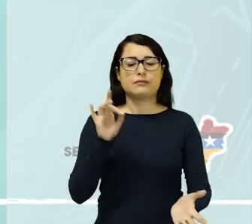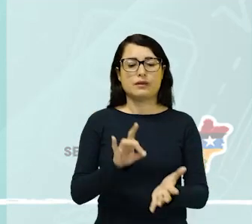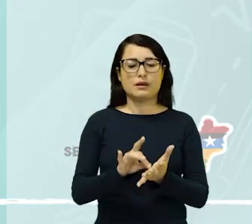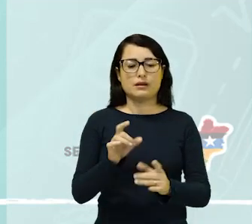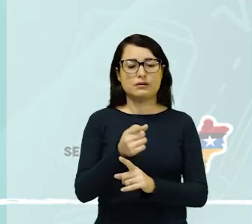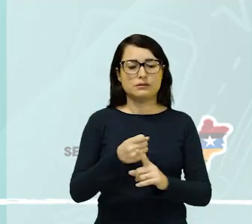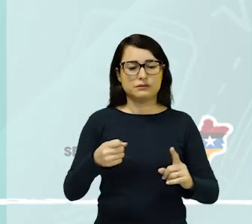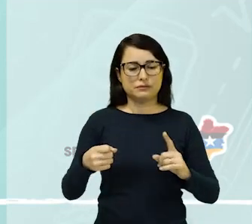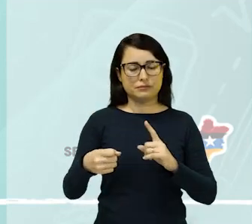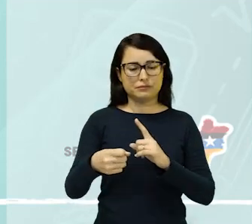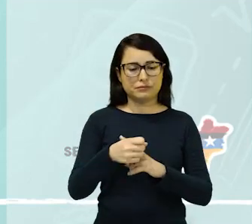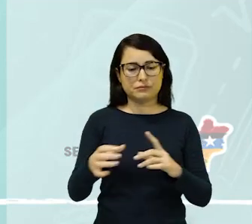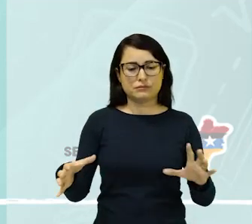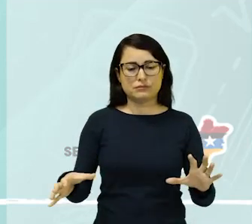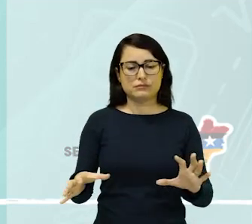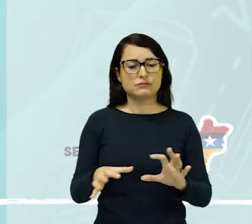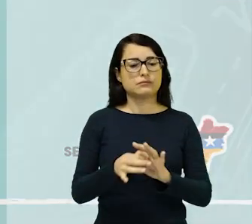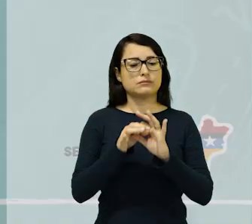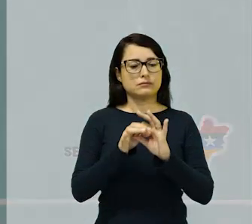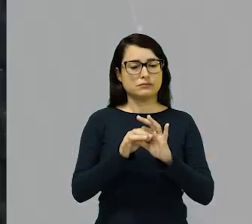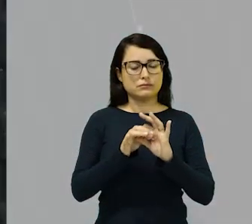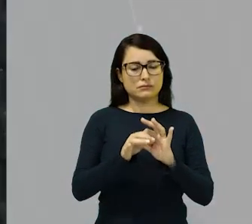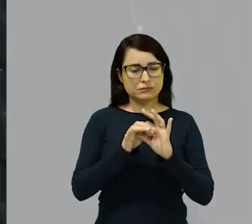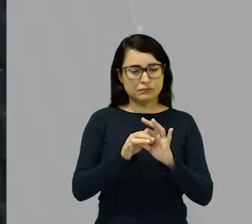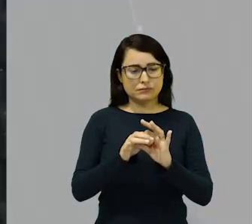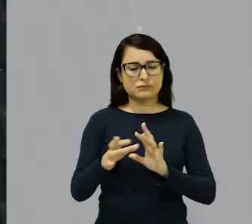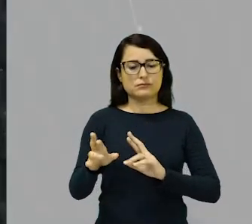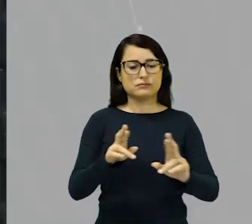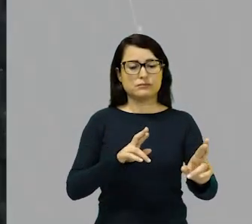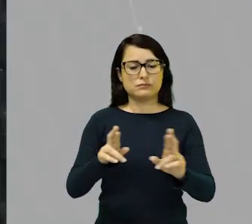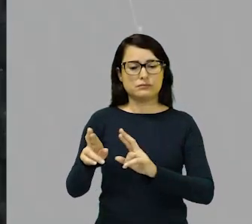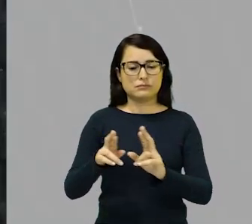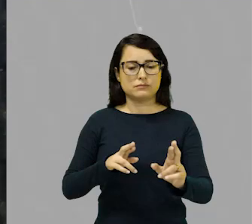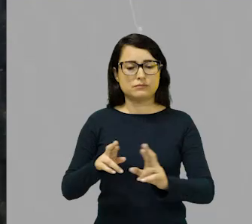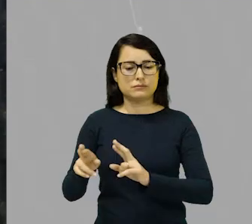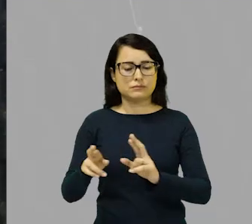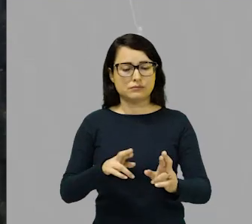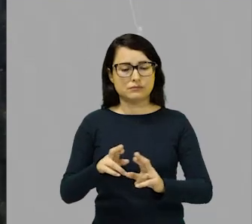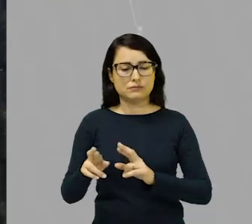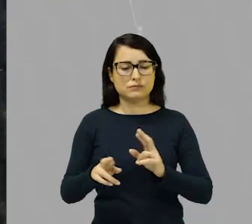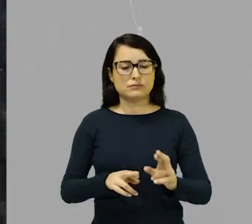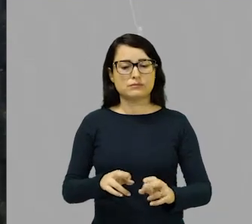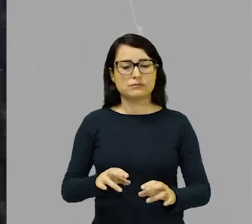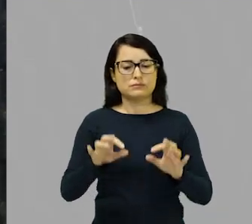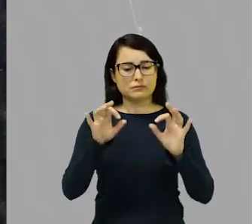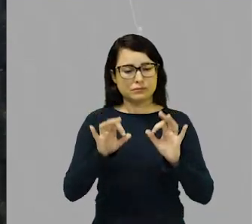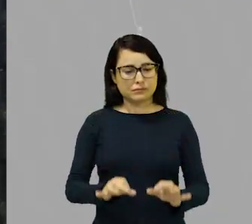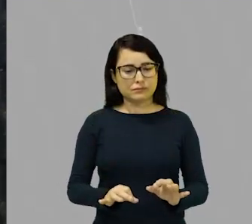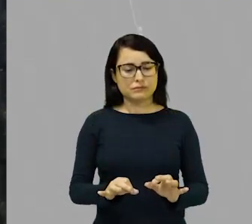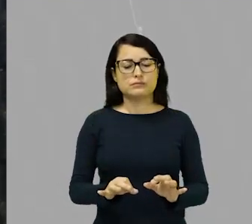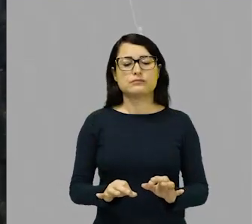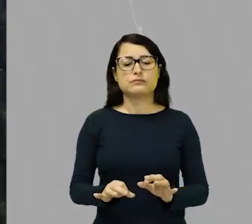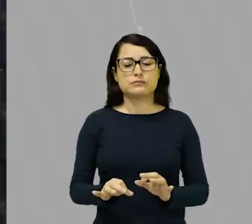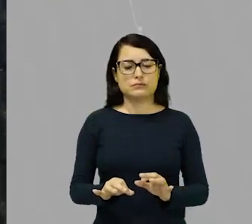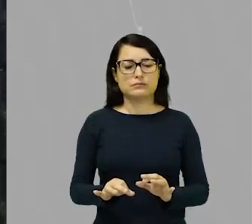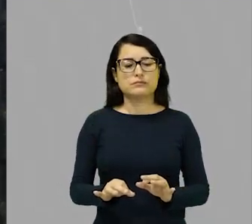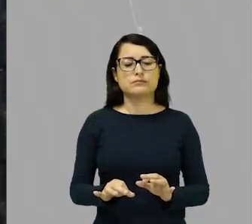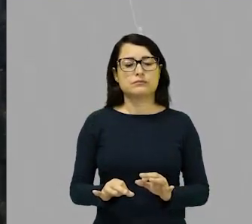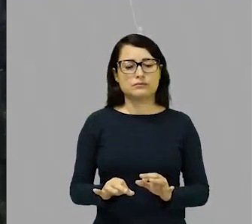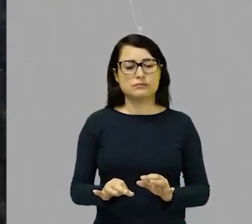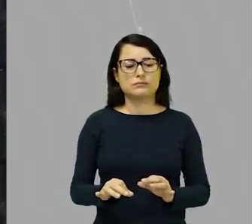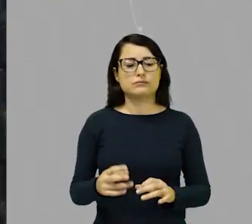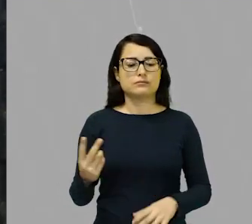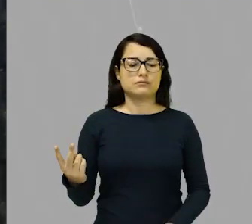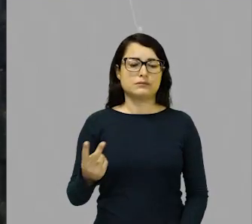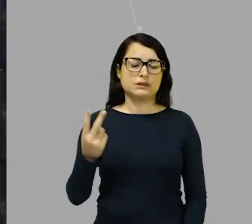dividida por aqueles que a integram, dando forma às relações e também legitimando, estabelecendo